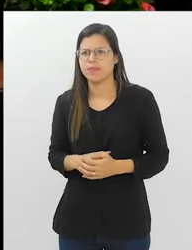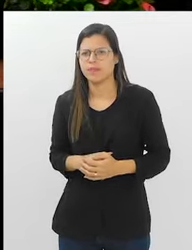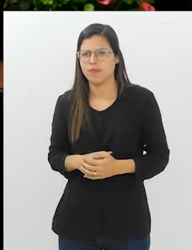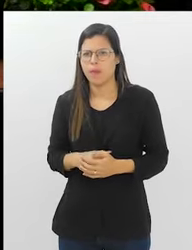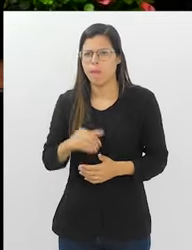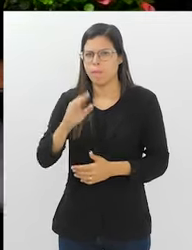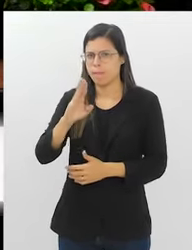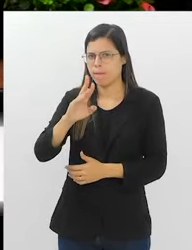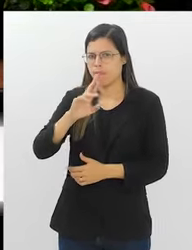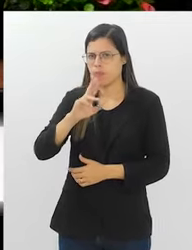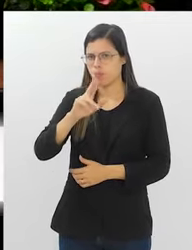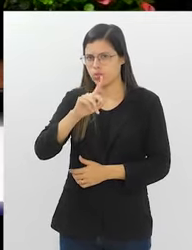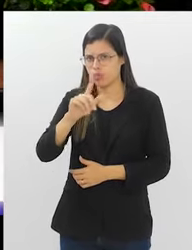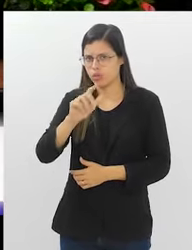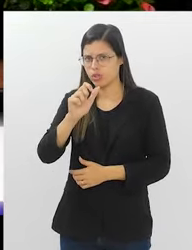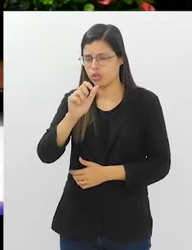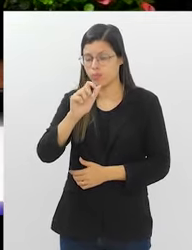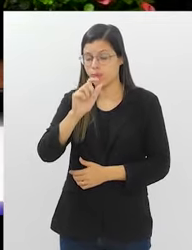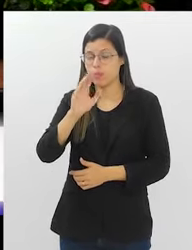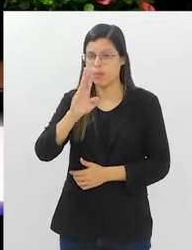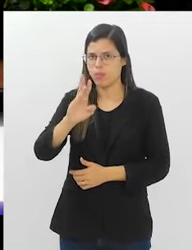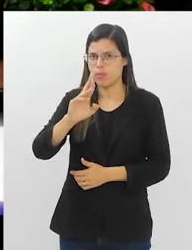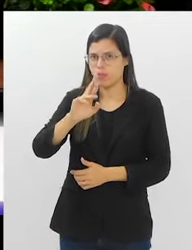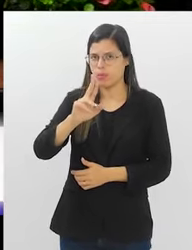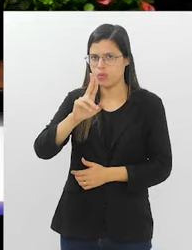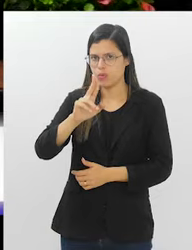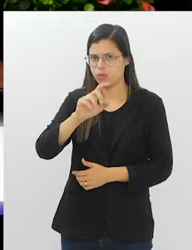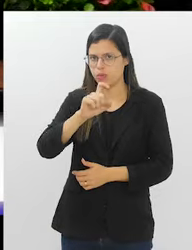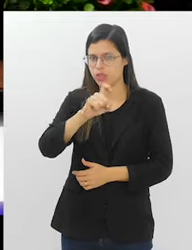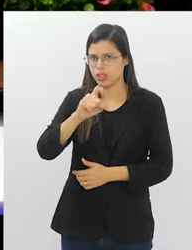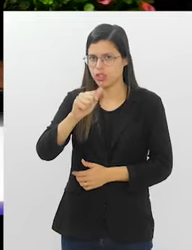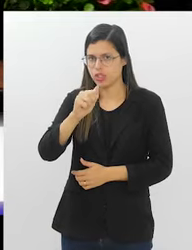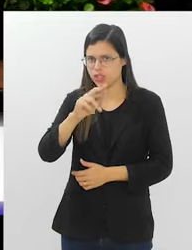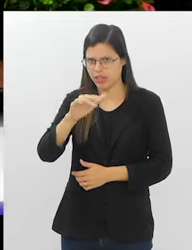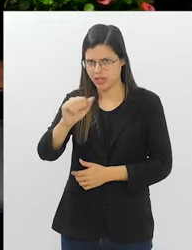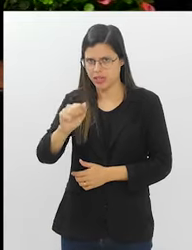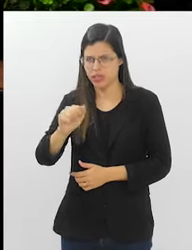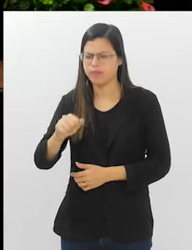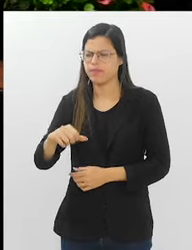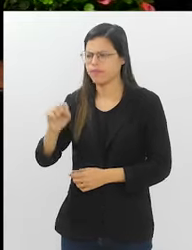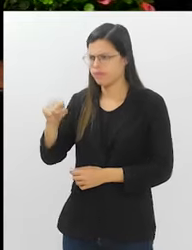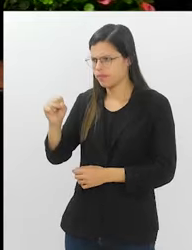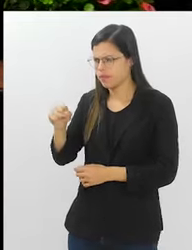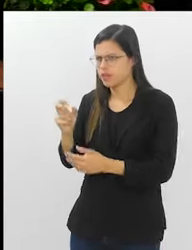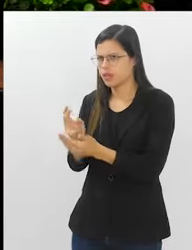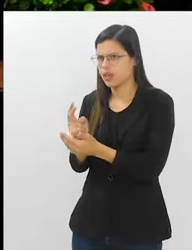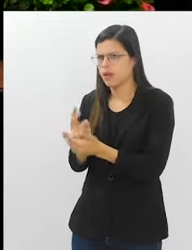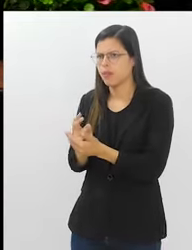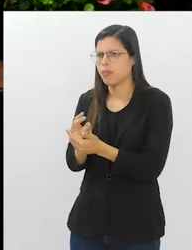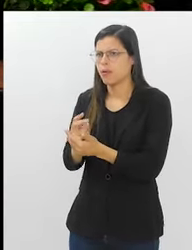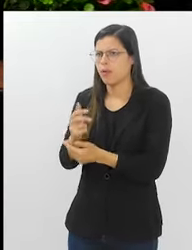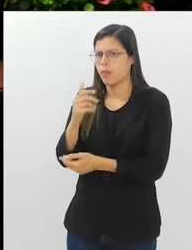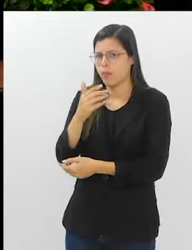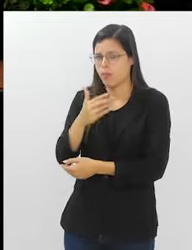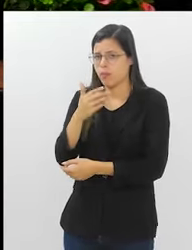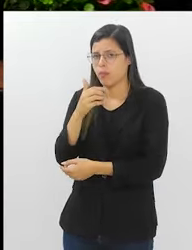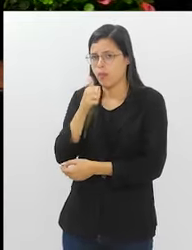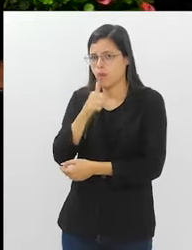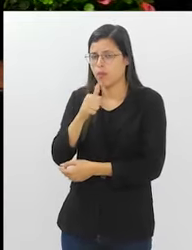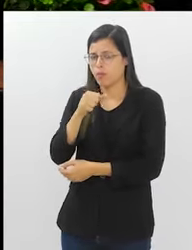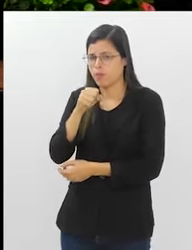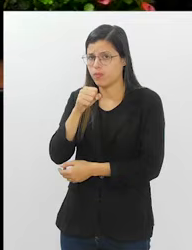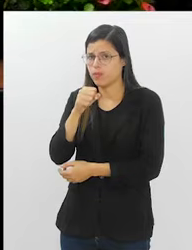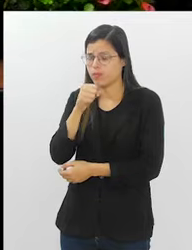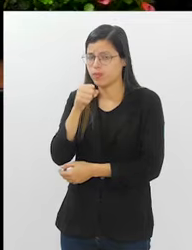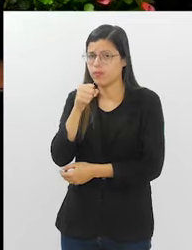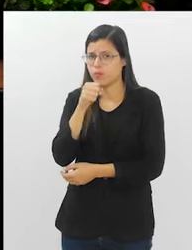família materna é de formação protestante. A minha avó contava que o avô dela recebeu daqueles